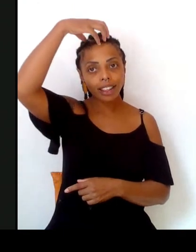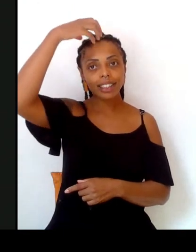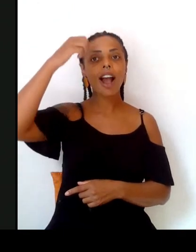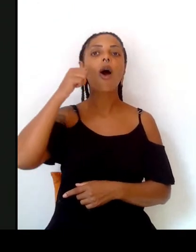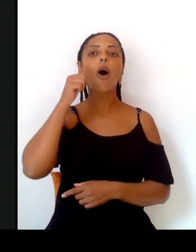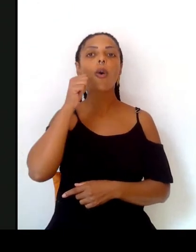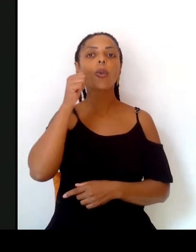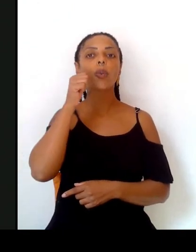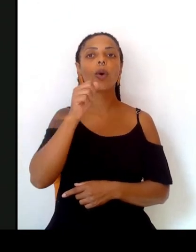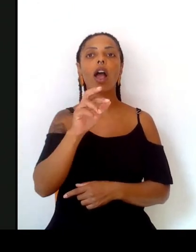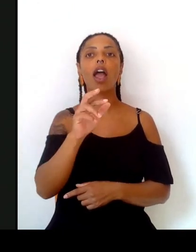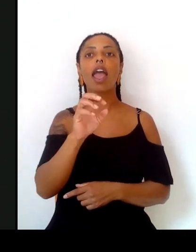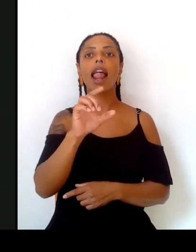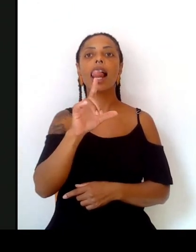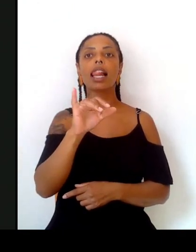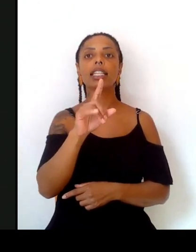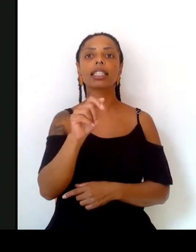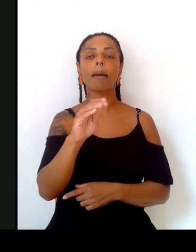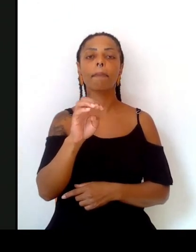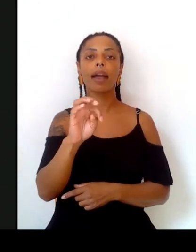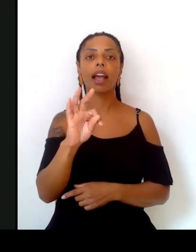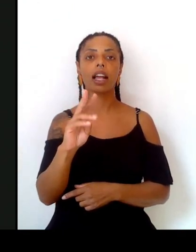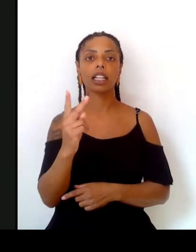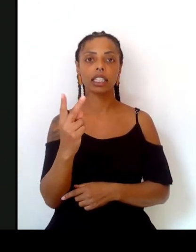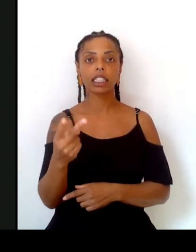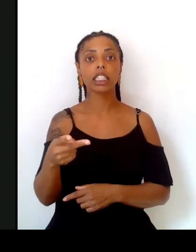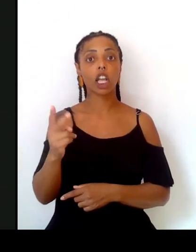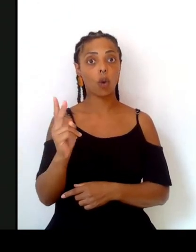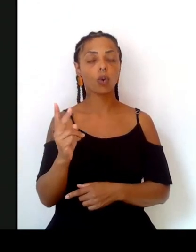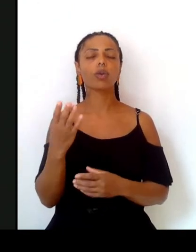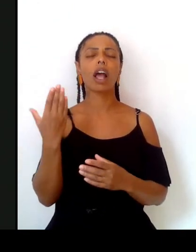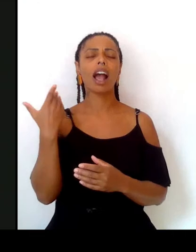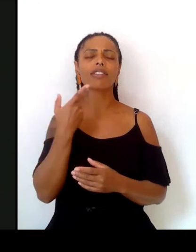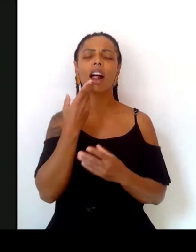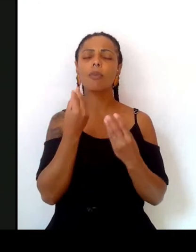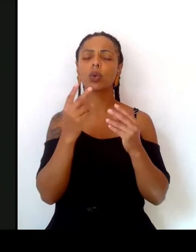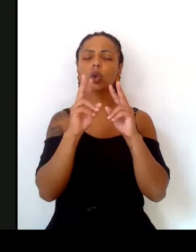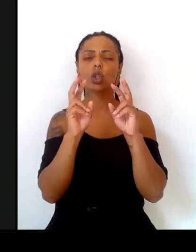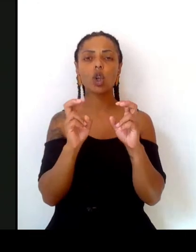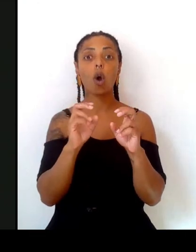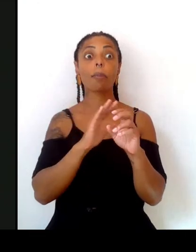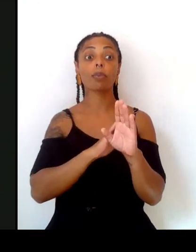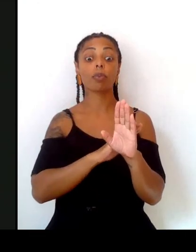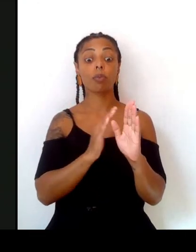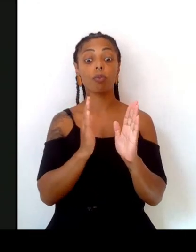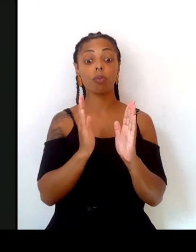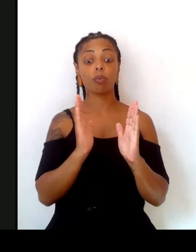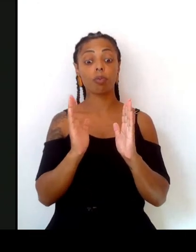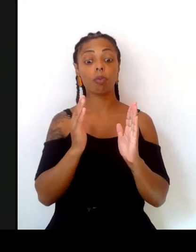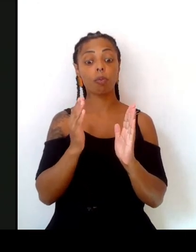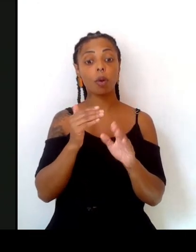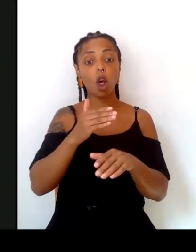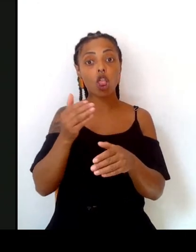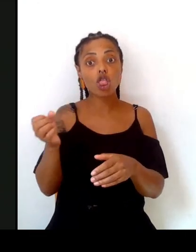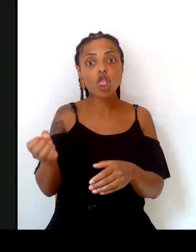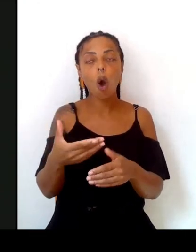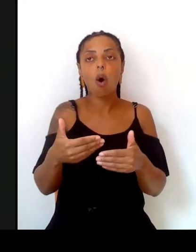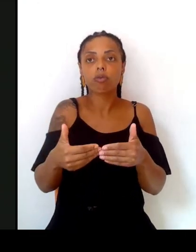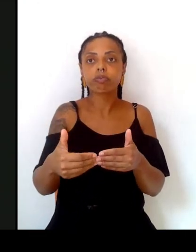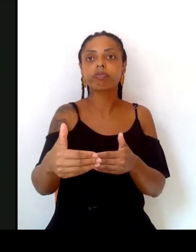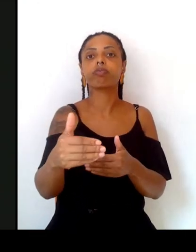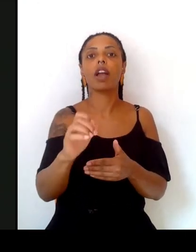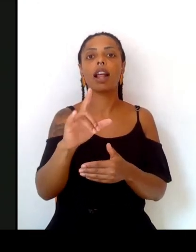falava-se muito sobre a nova era elizabetana procurando então utilizar esse Marco esse momento